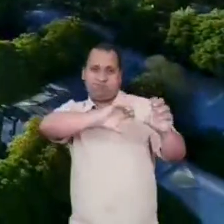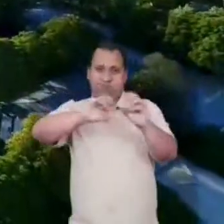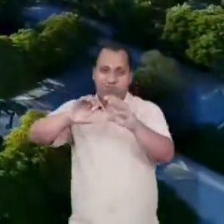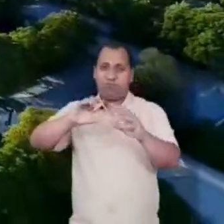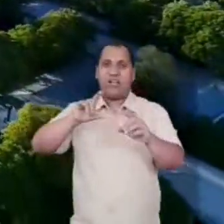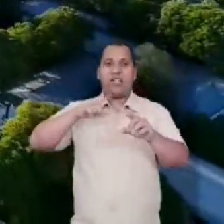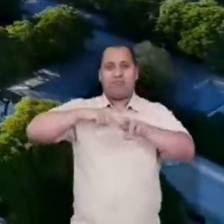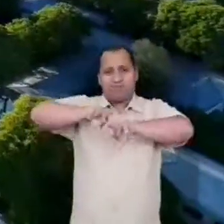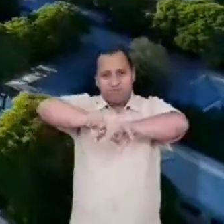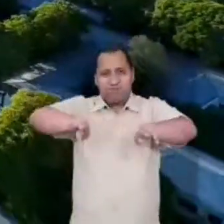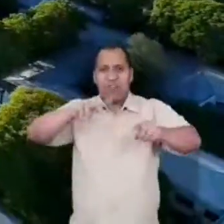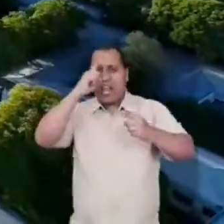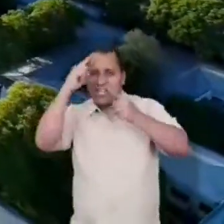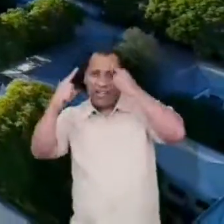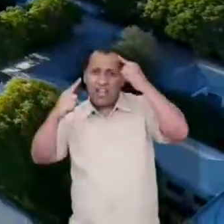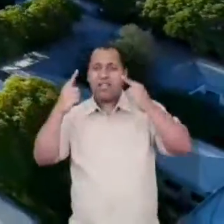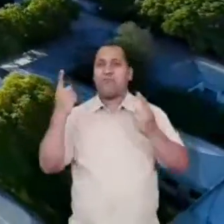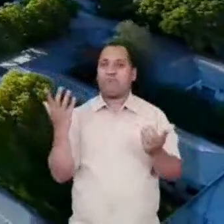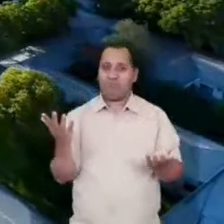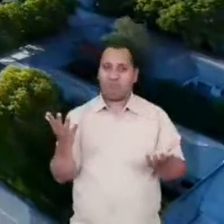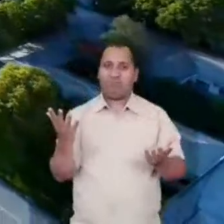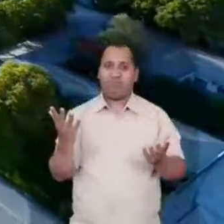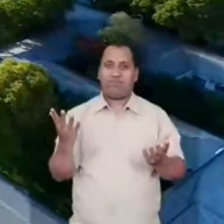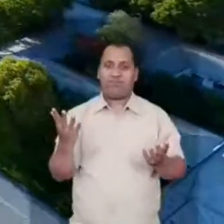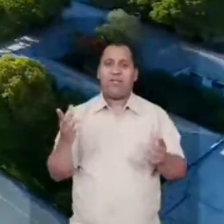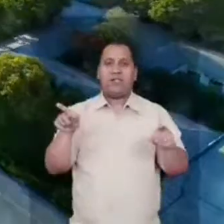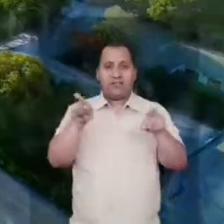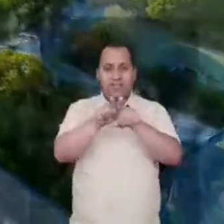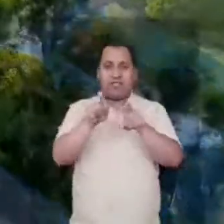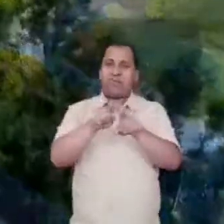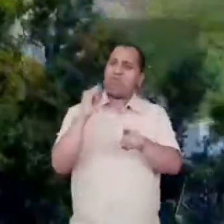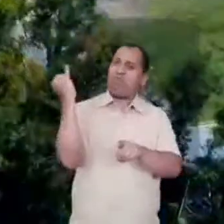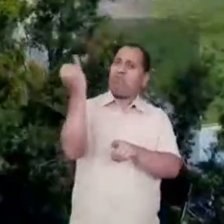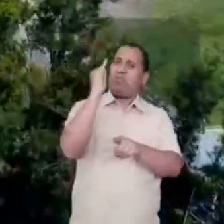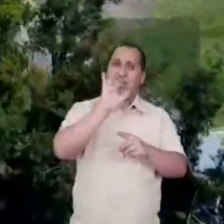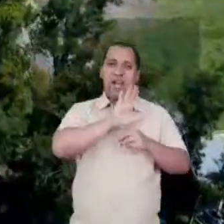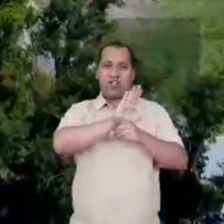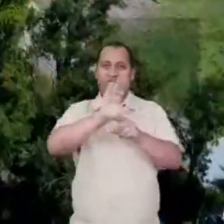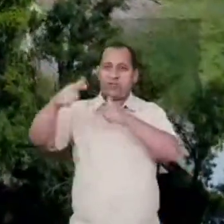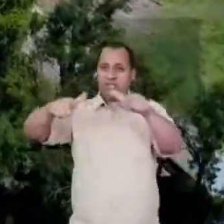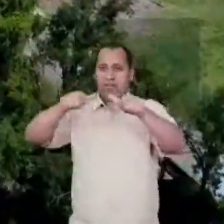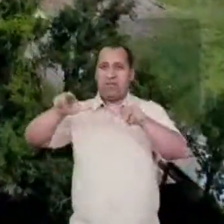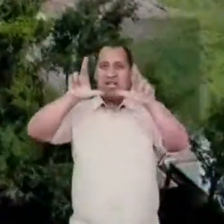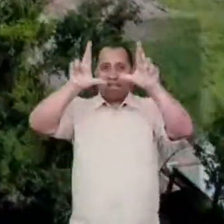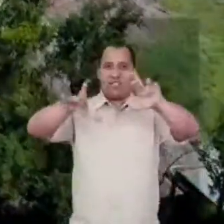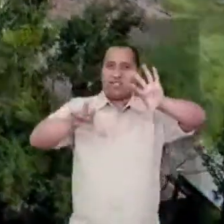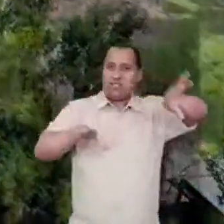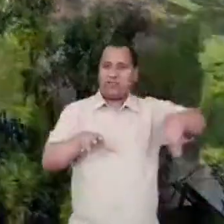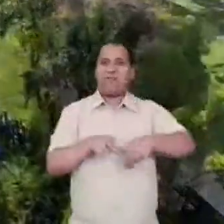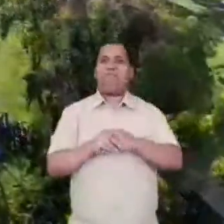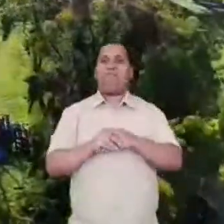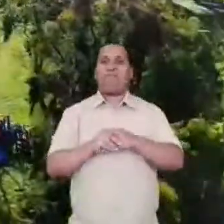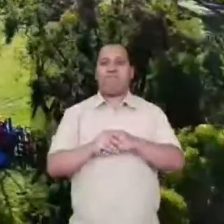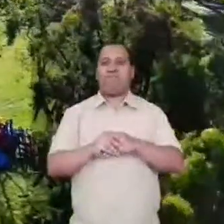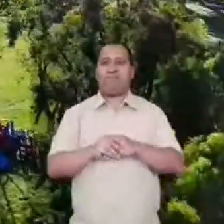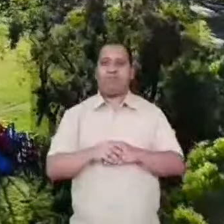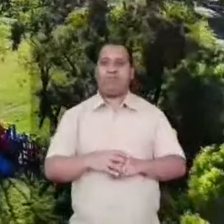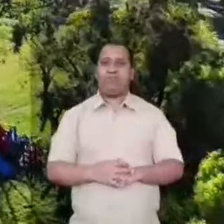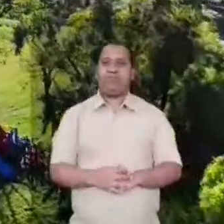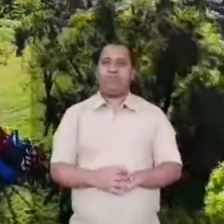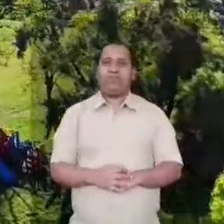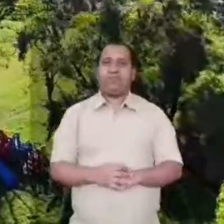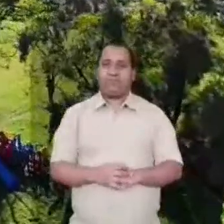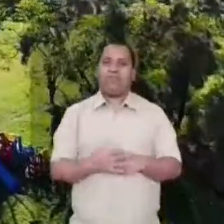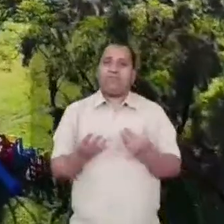de ensino, diversidade de ideias e pensamentos e por sua importante atuação na região onde está inserida.